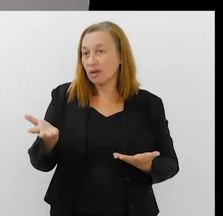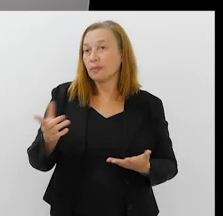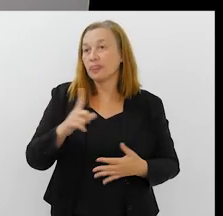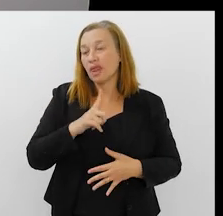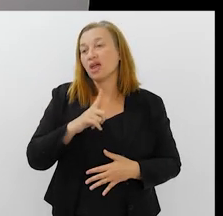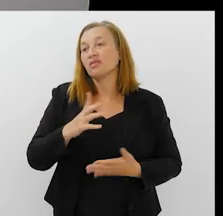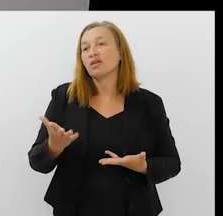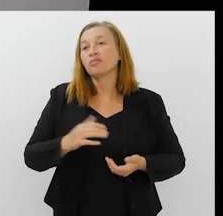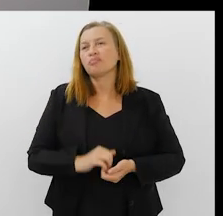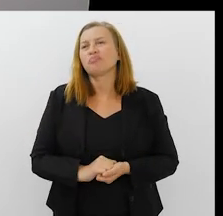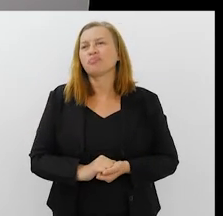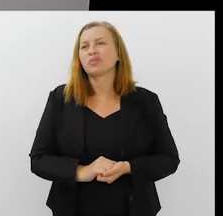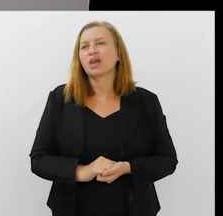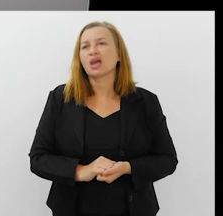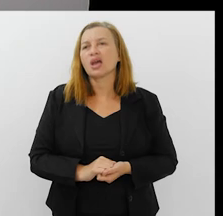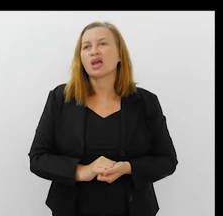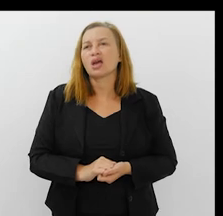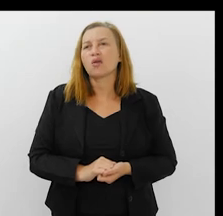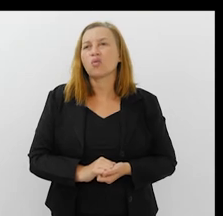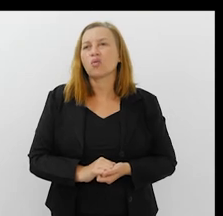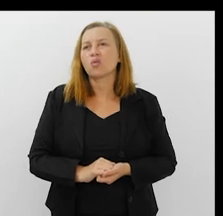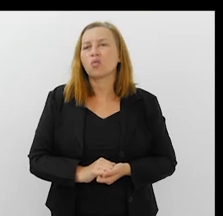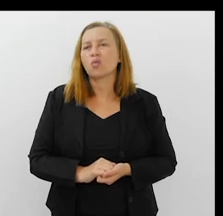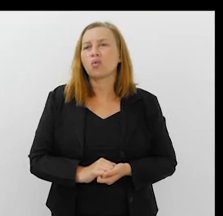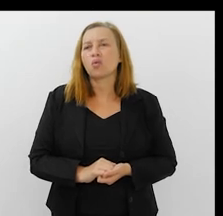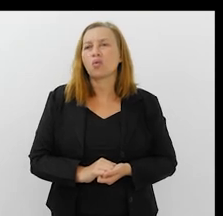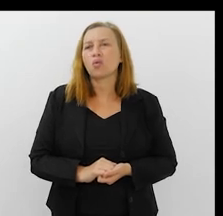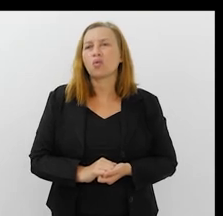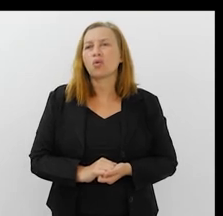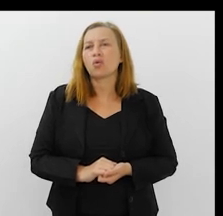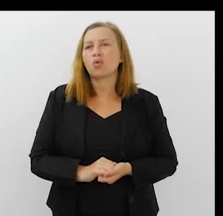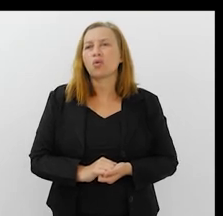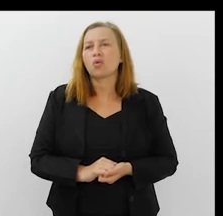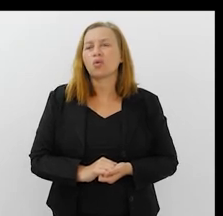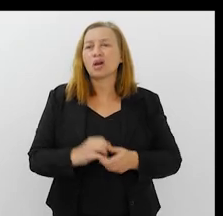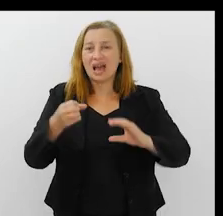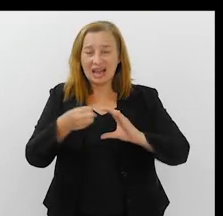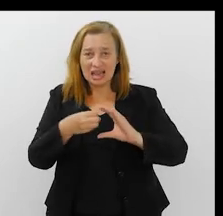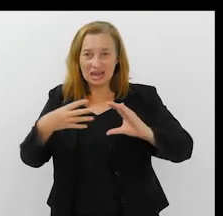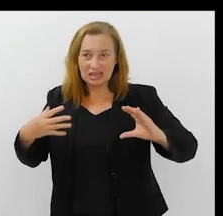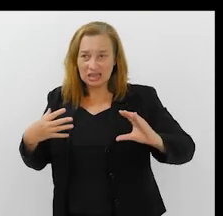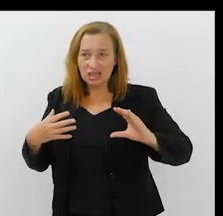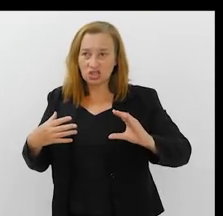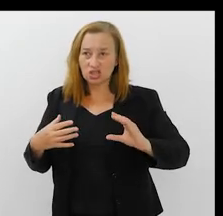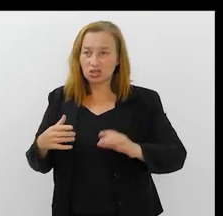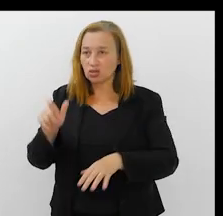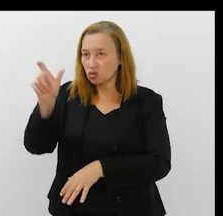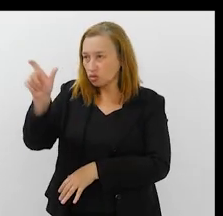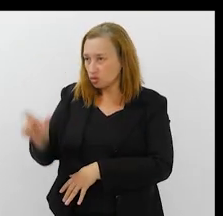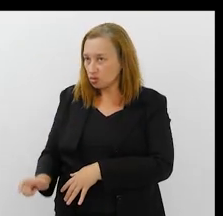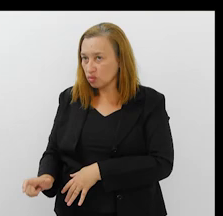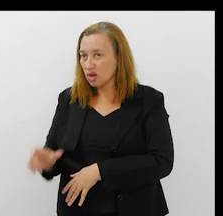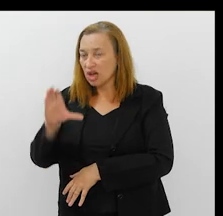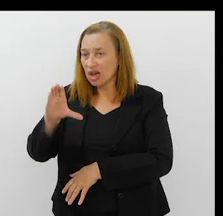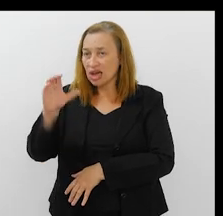É, eu acho que eu sempre falo isso. O que define um carnavalesco